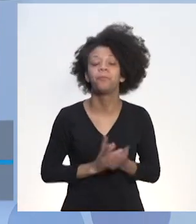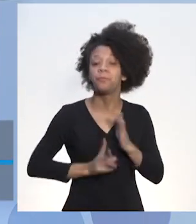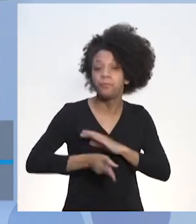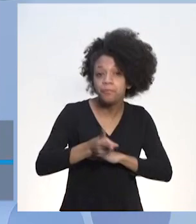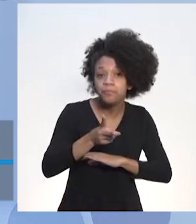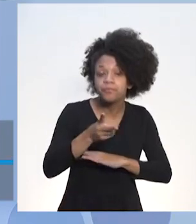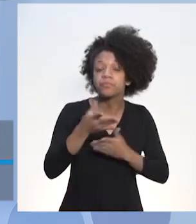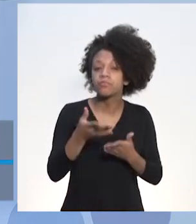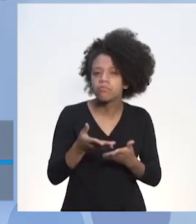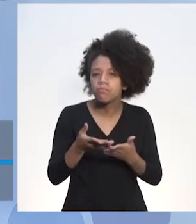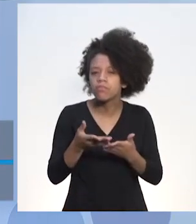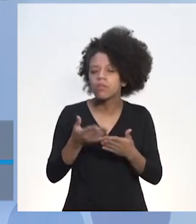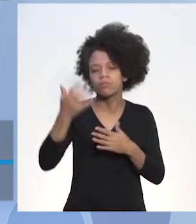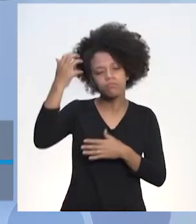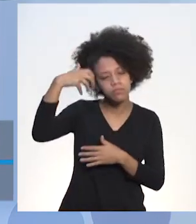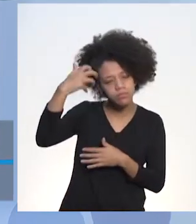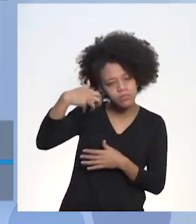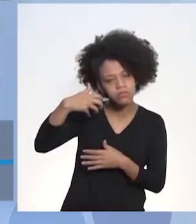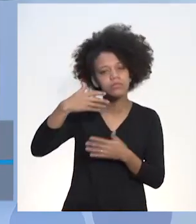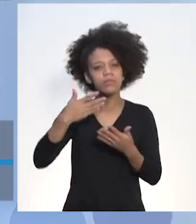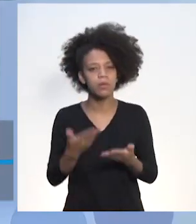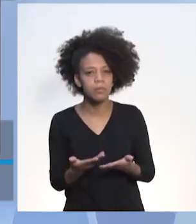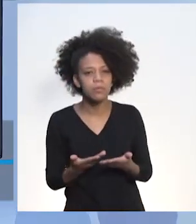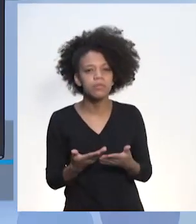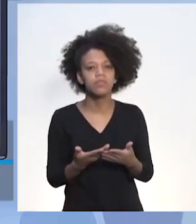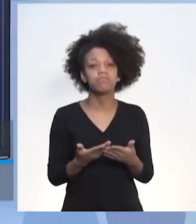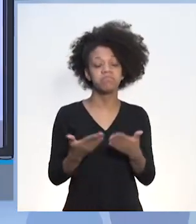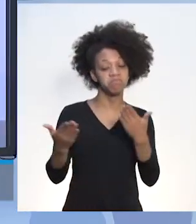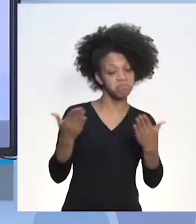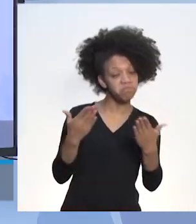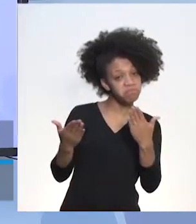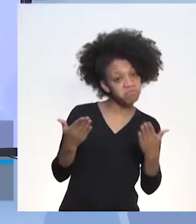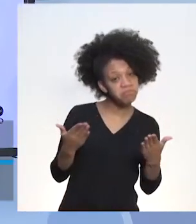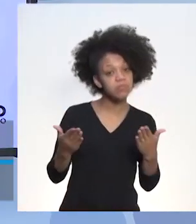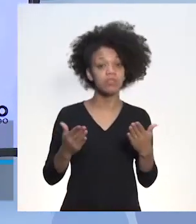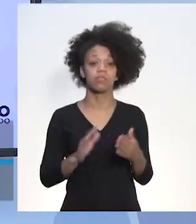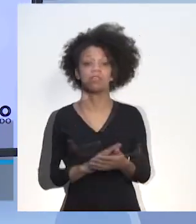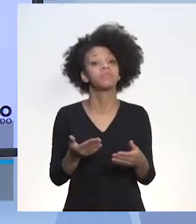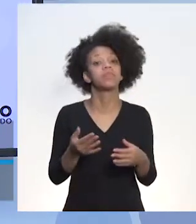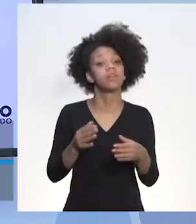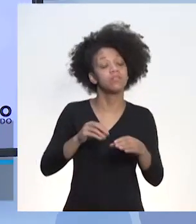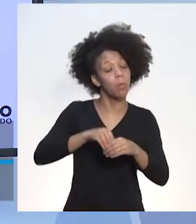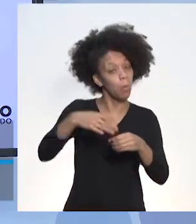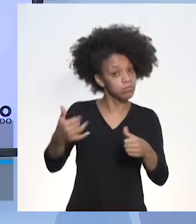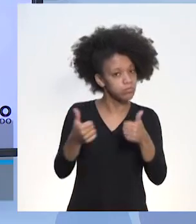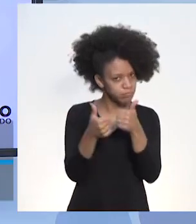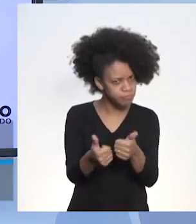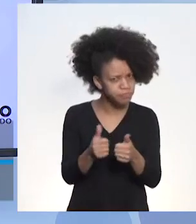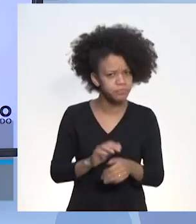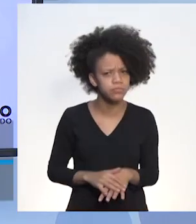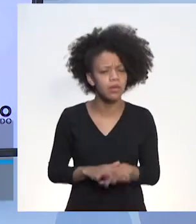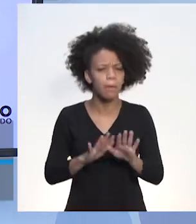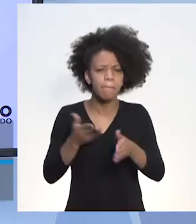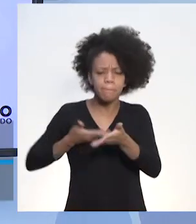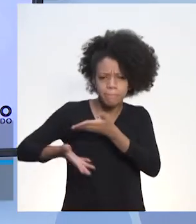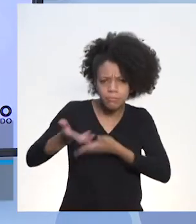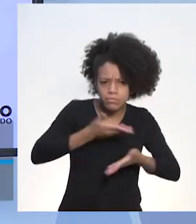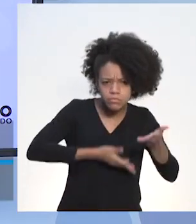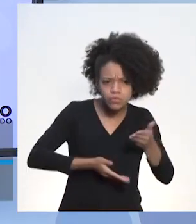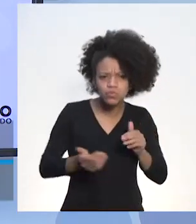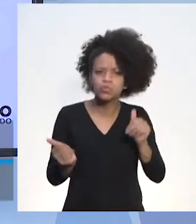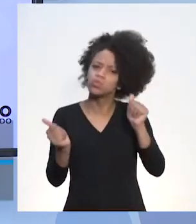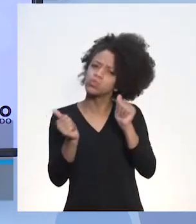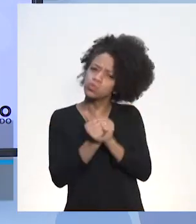aí nessa linha da ideia de probabilidades, eventos, estatísticas. Para interagir hoje com vocês no chat, aqui